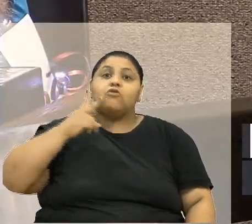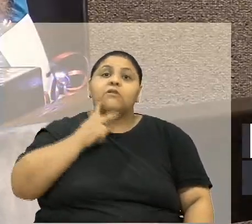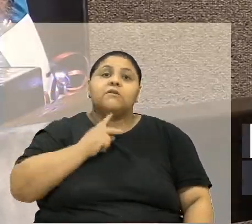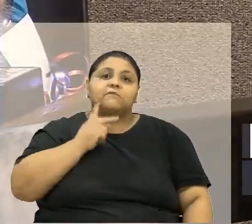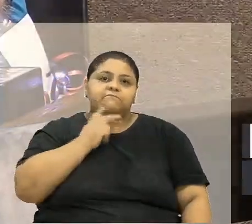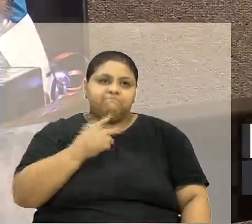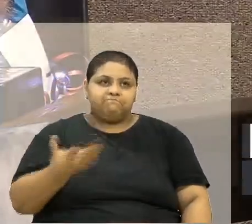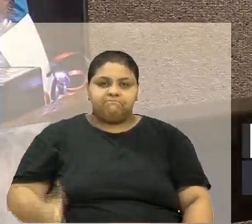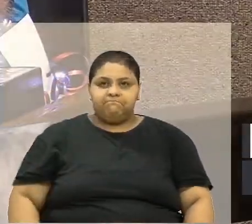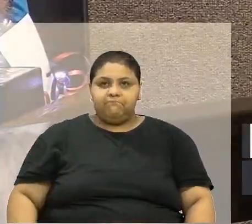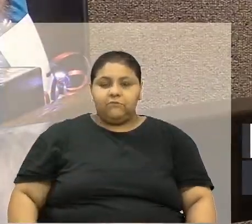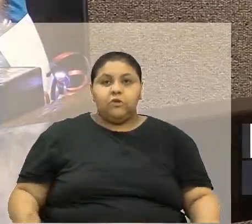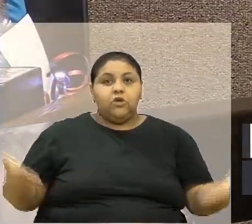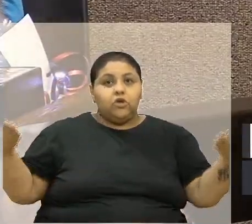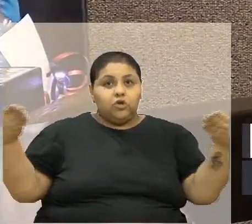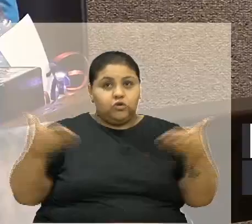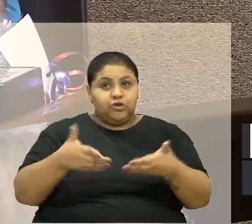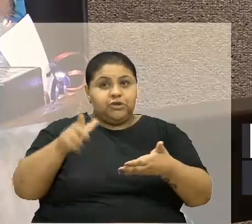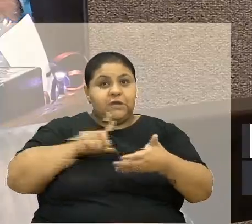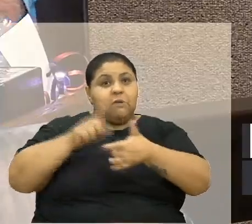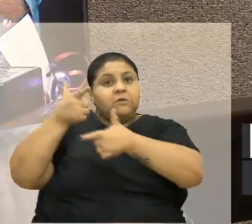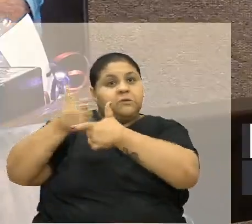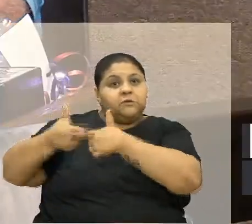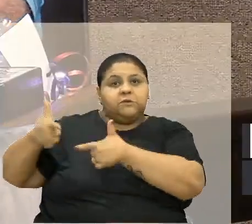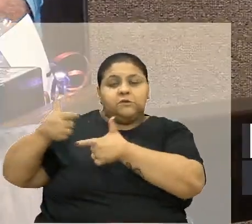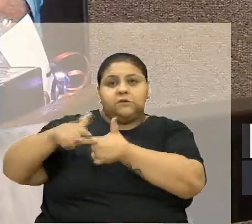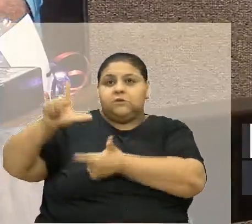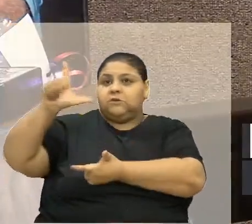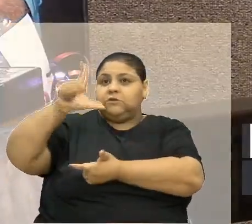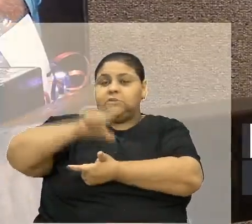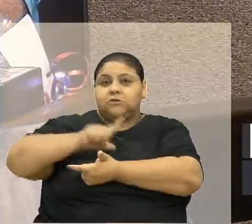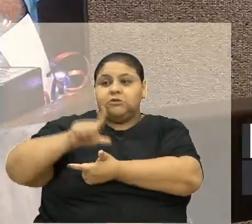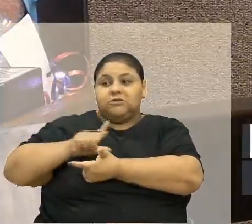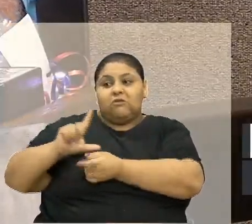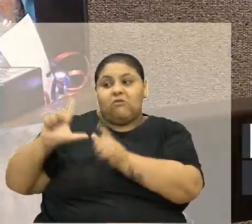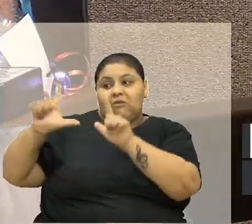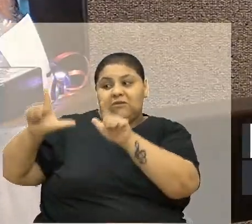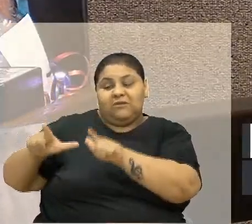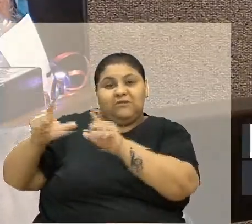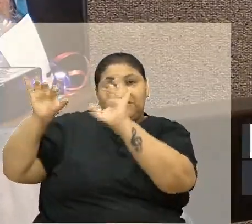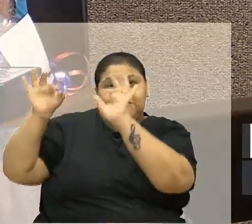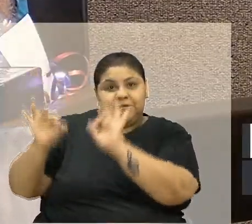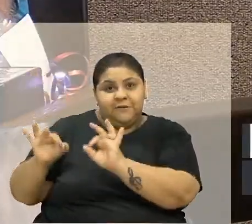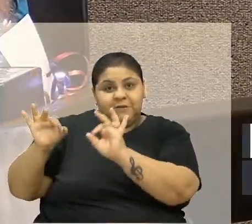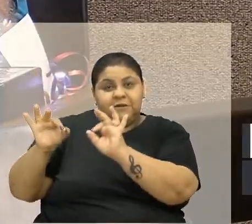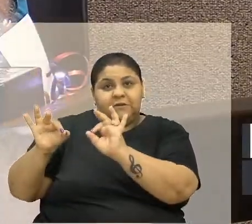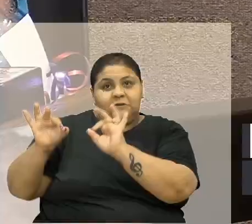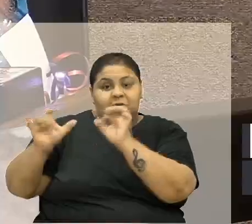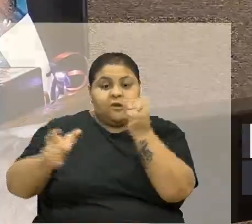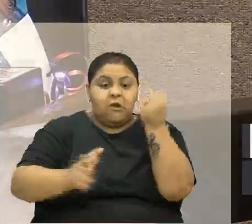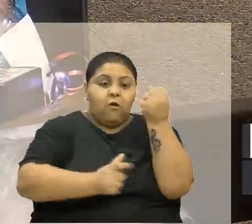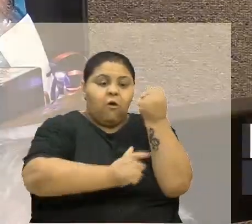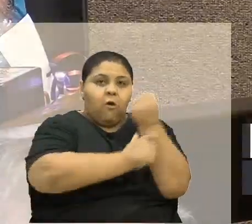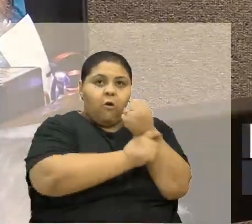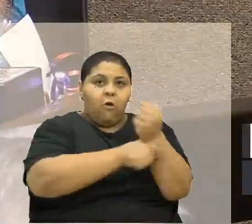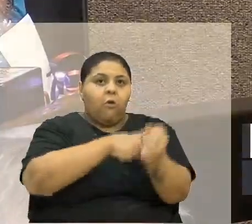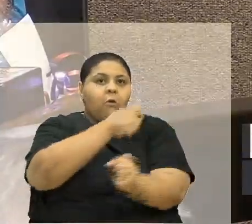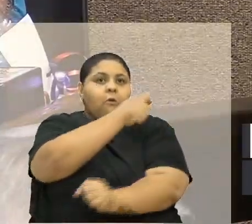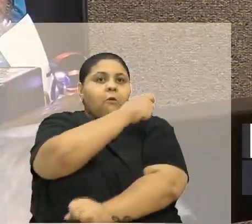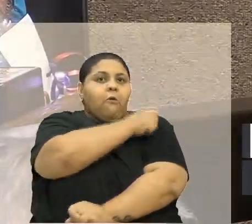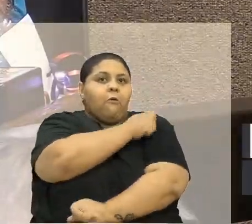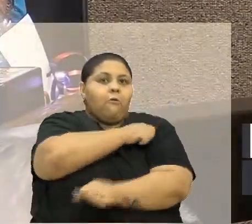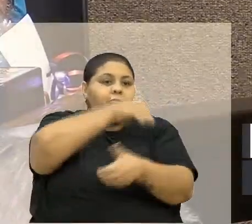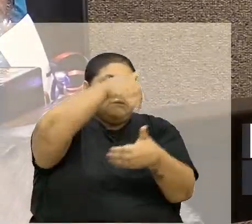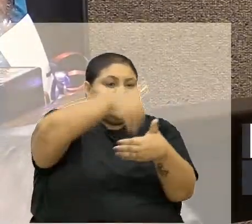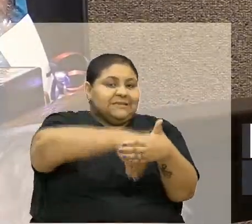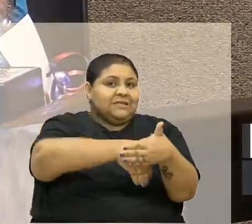Na situação, nós temos esse gargalo de não termos os espaços adequados para garantir com que os nossos estudantes estejam dentro de